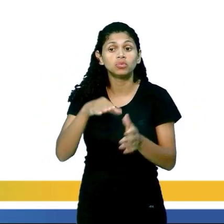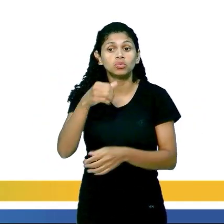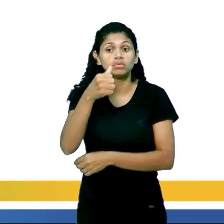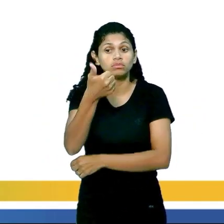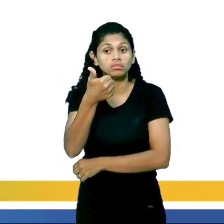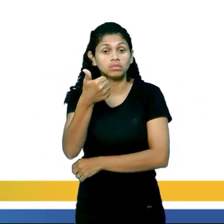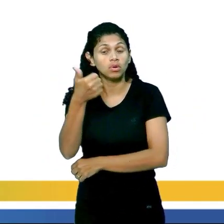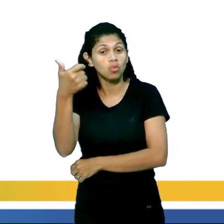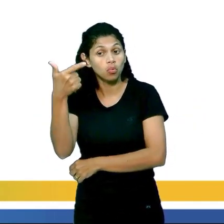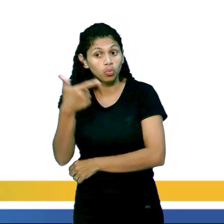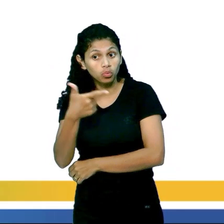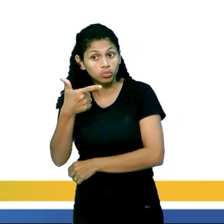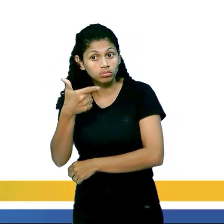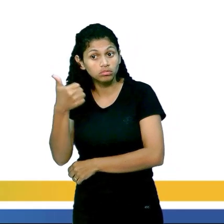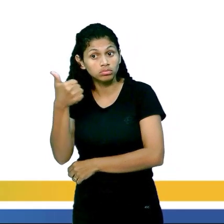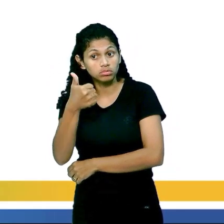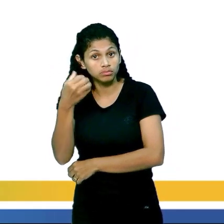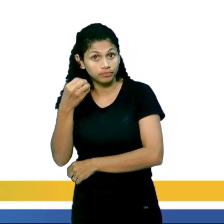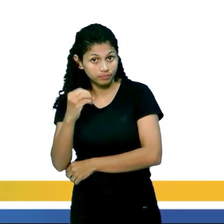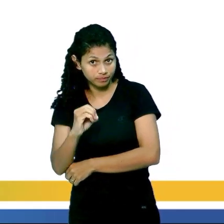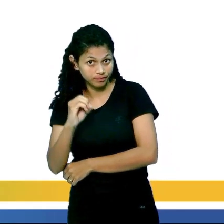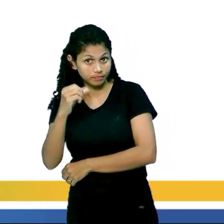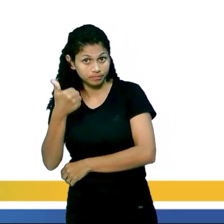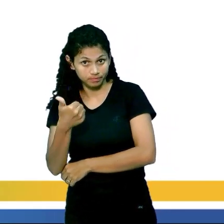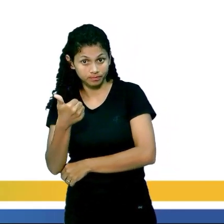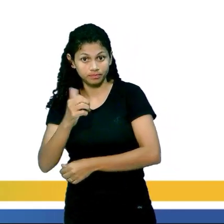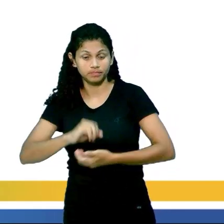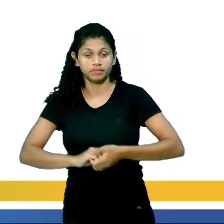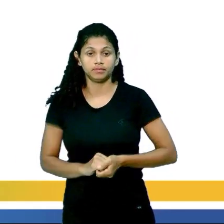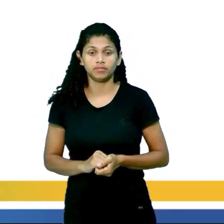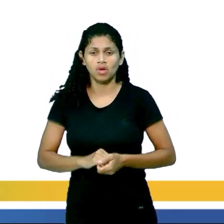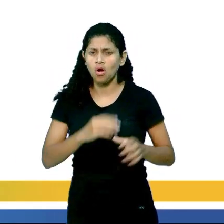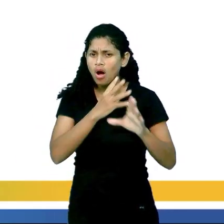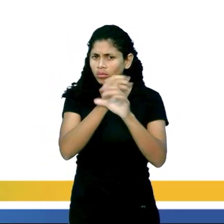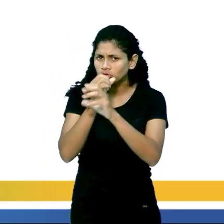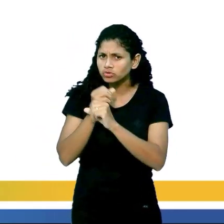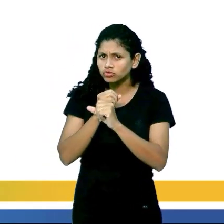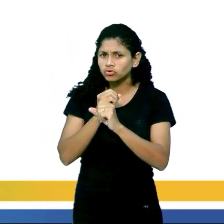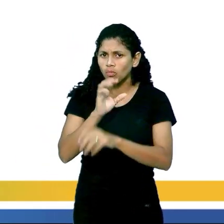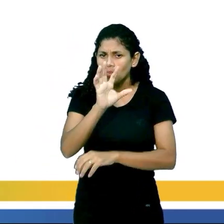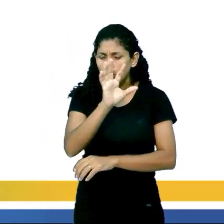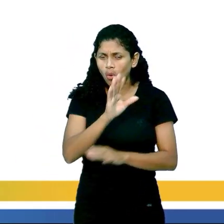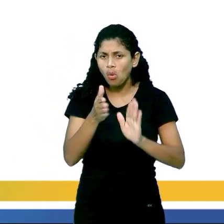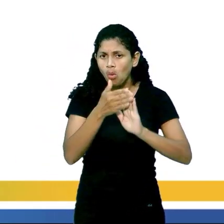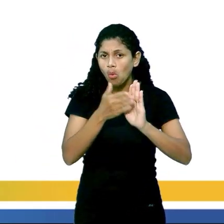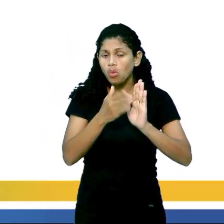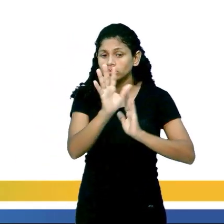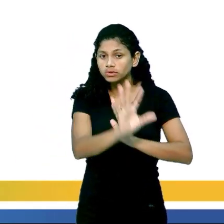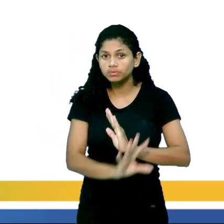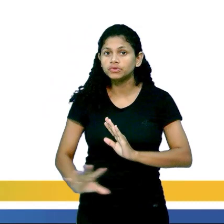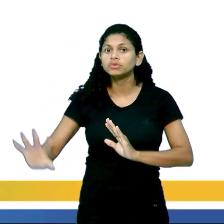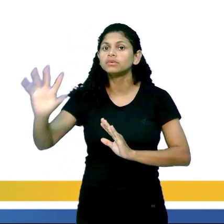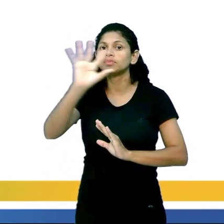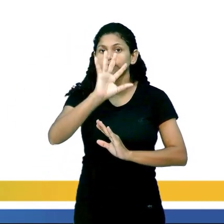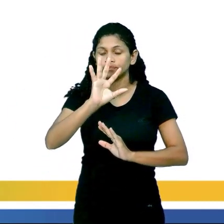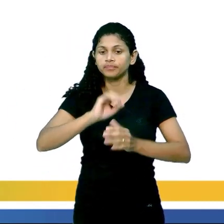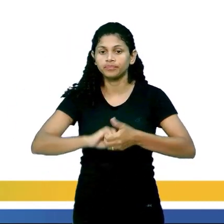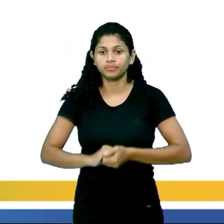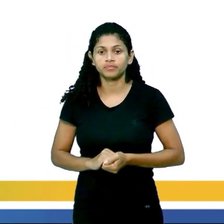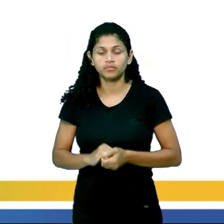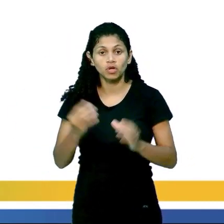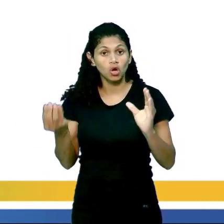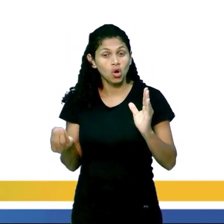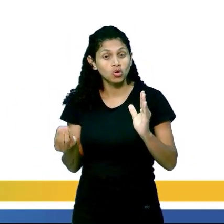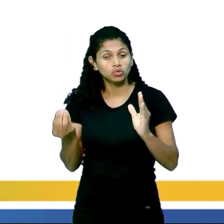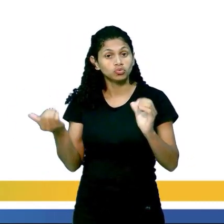na fórmula do termo geral. Vamos calcular. Vamos lá. Temos aí a fórmula. Substituindo os valores